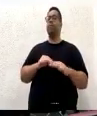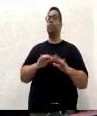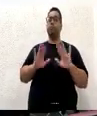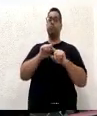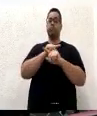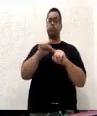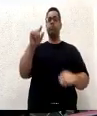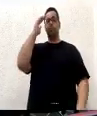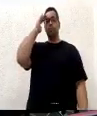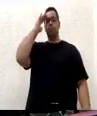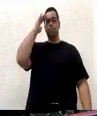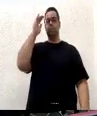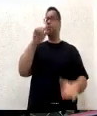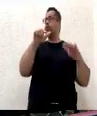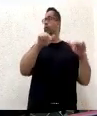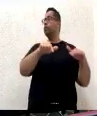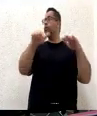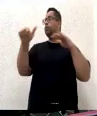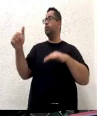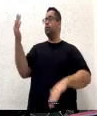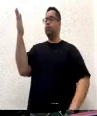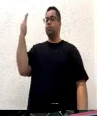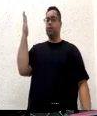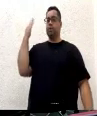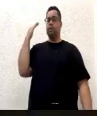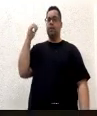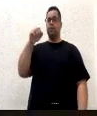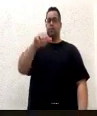semana passada que a gente fez o Jardim Bela Vista,